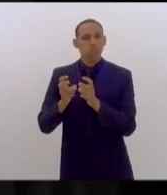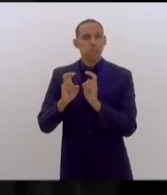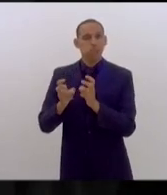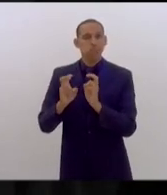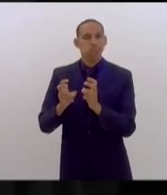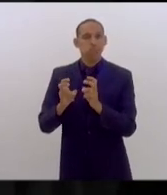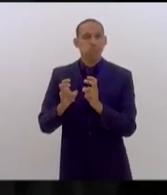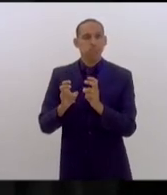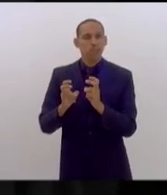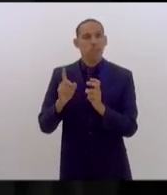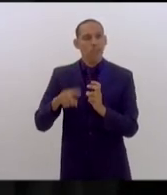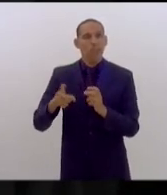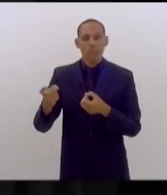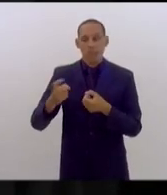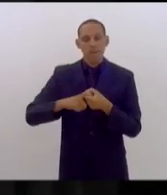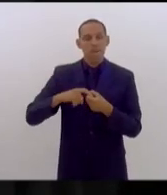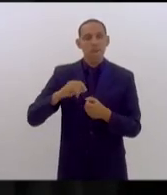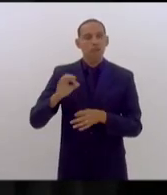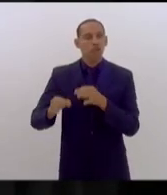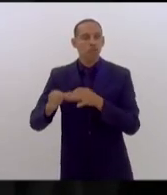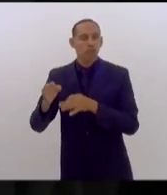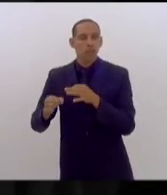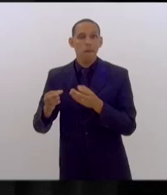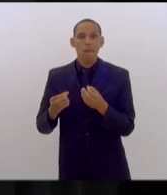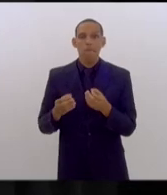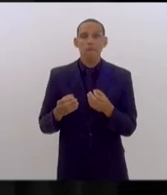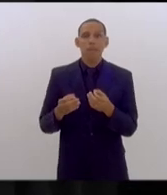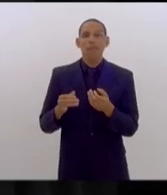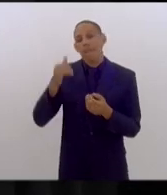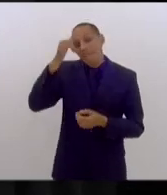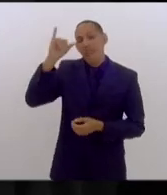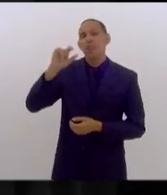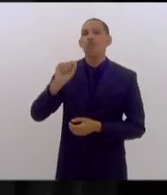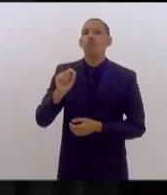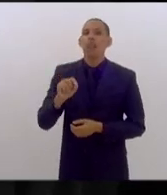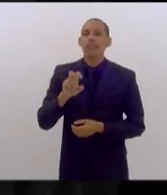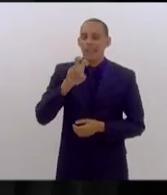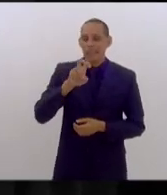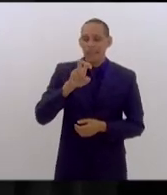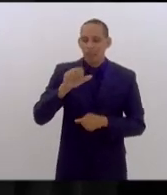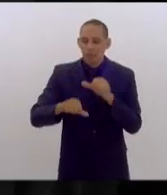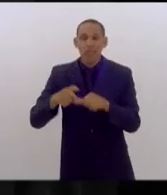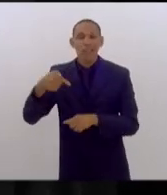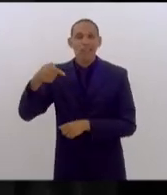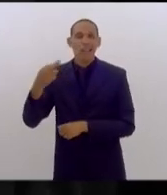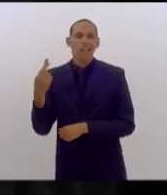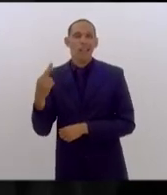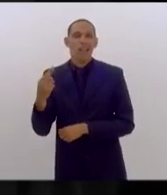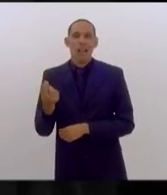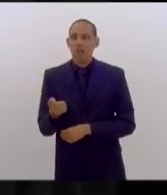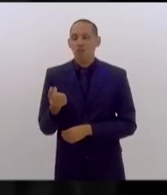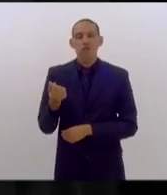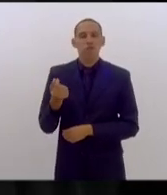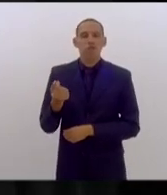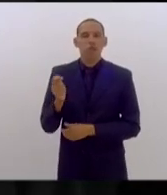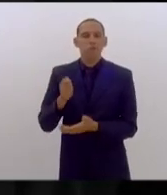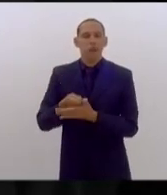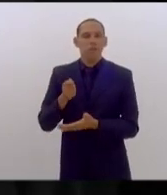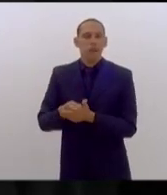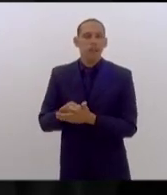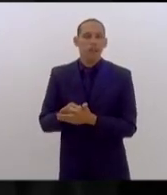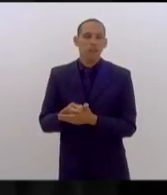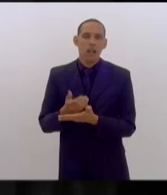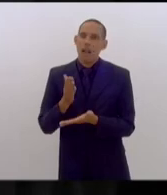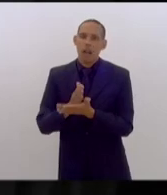para que não fosse a registrada a tarifa de 6:55 reais que levaria à